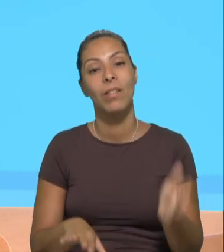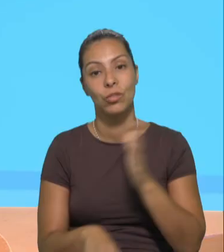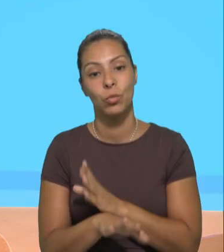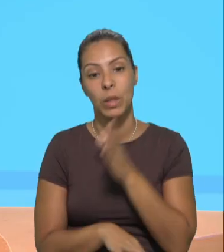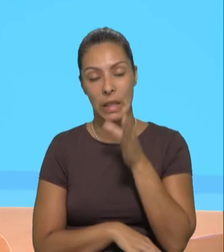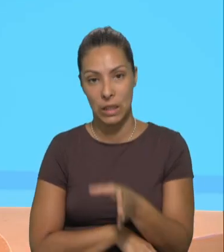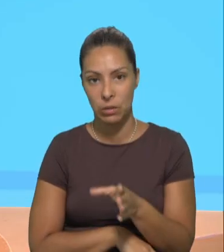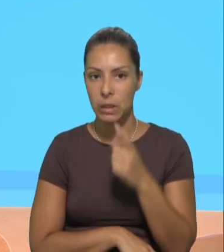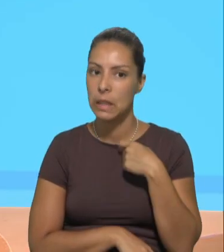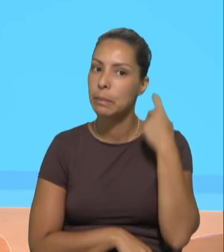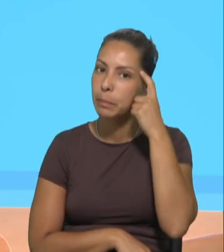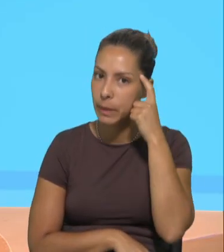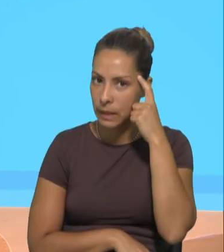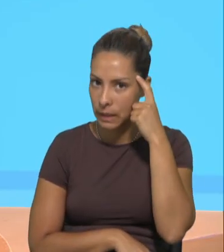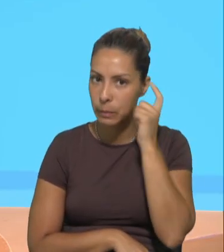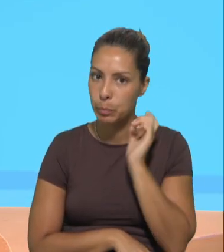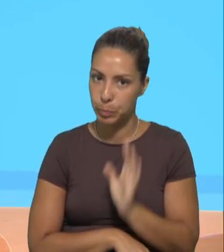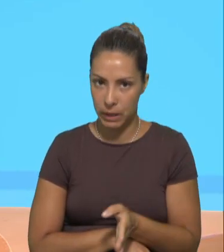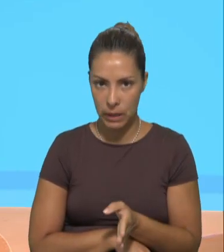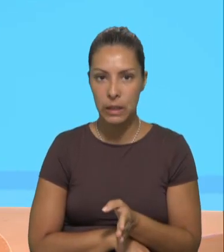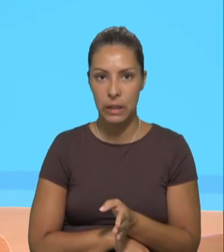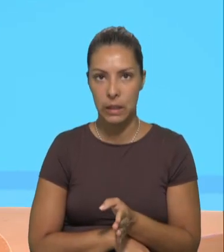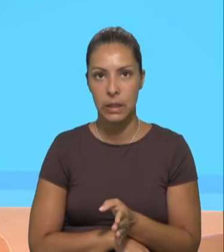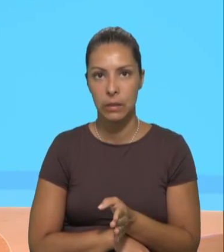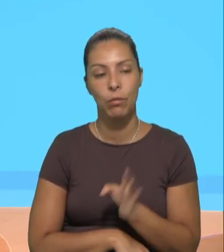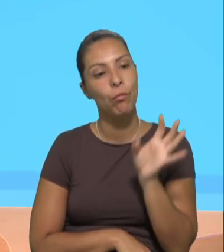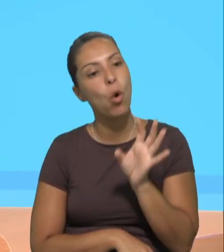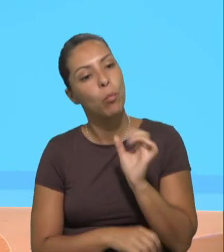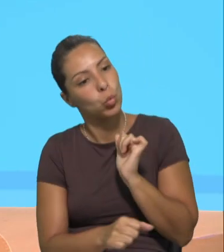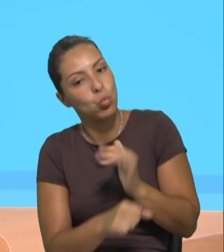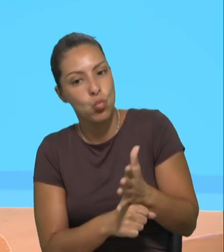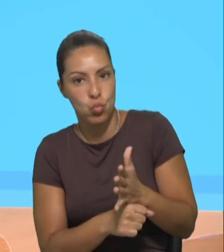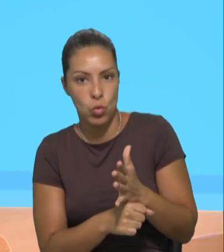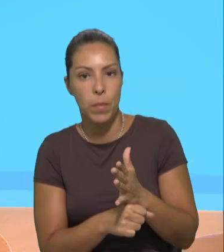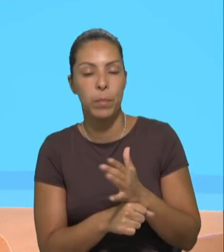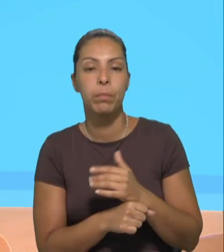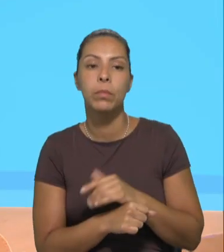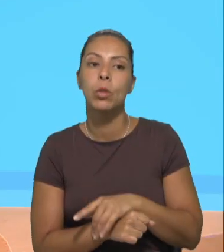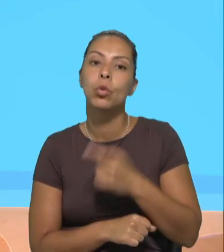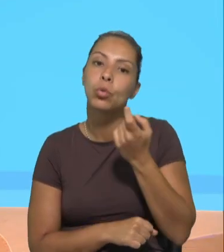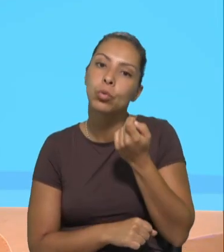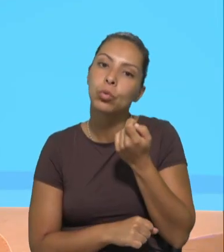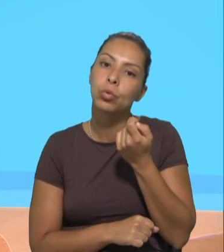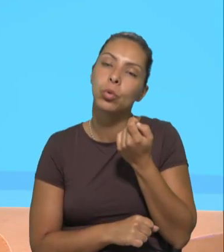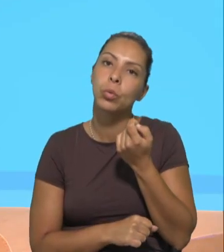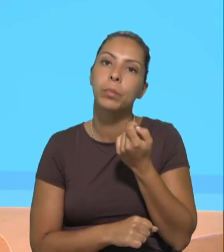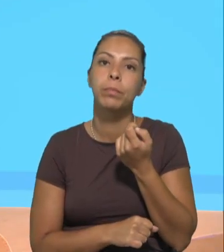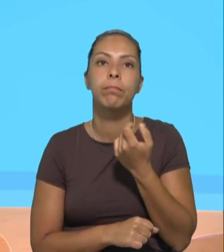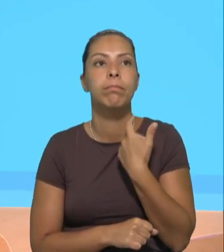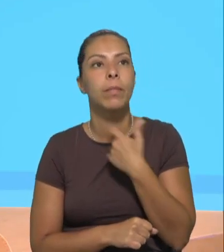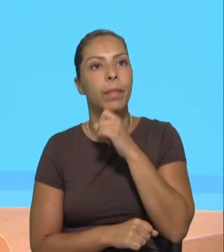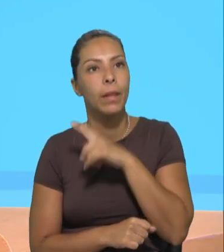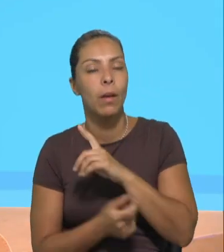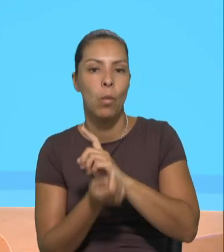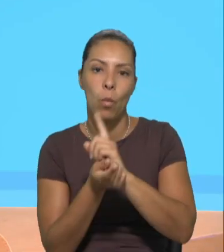poder repensar as coisas de outro modo. Também aqui podemos quebrar rotinas, também aqui podemos